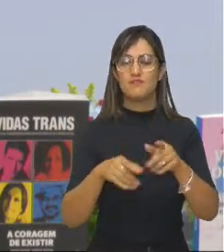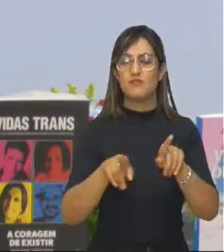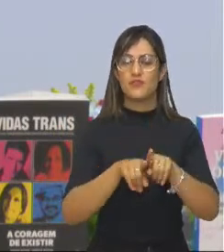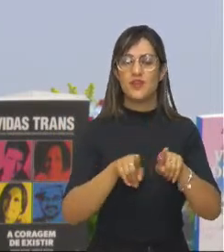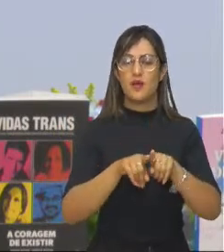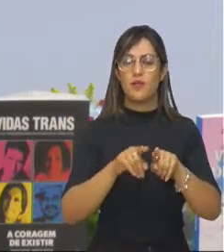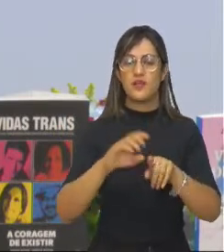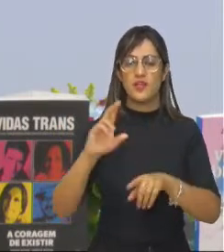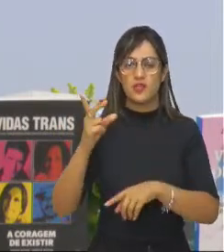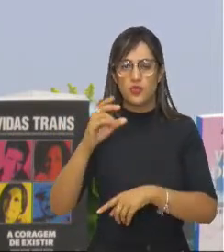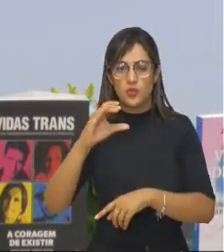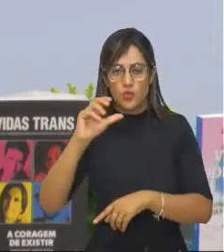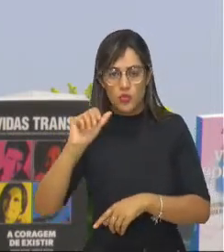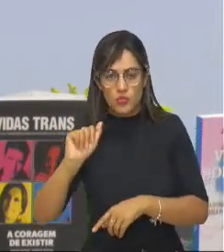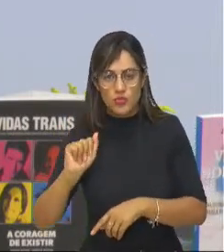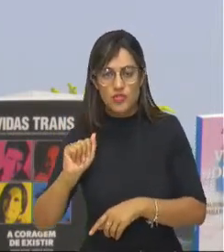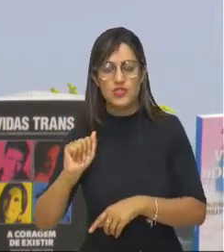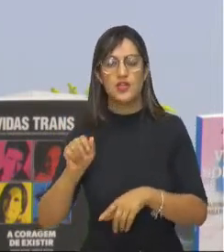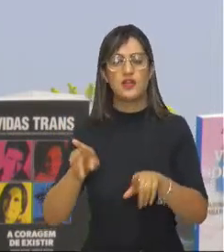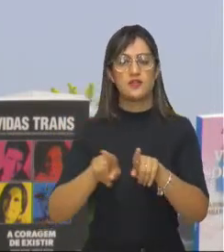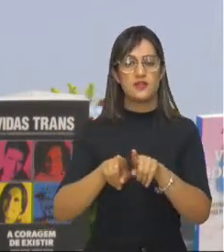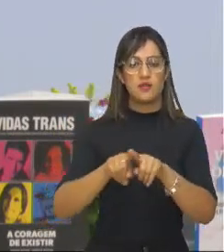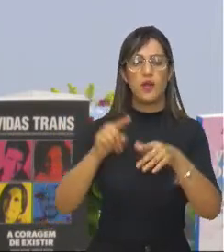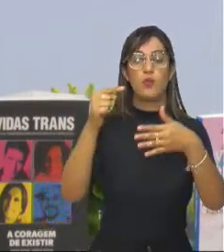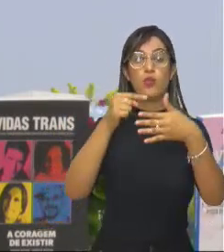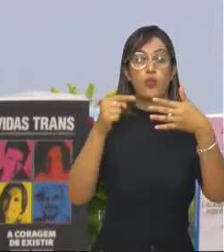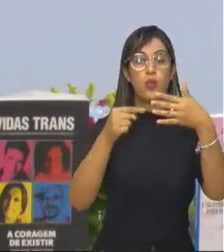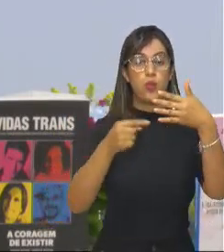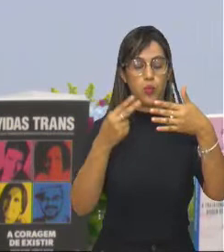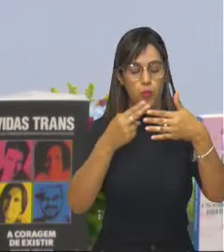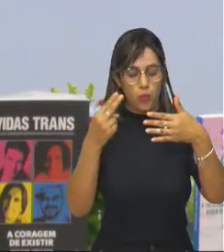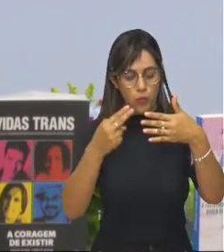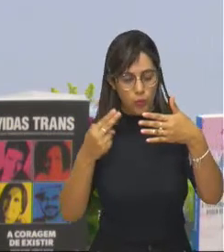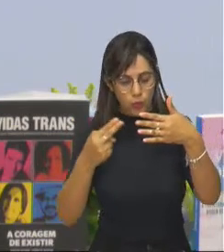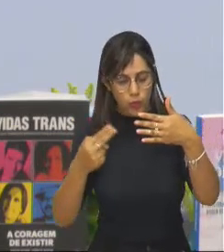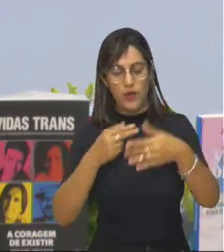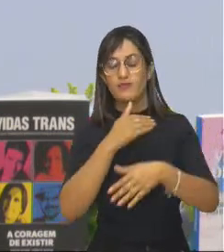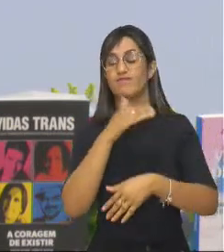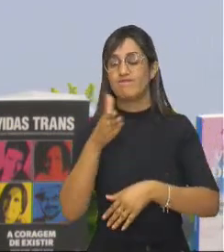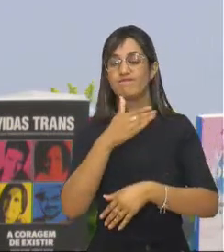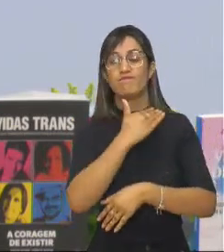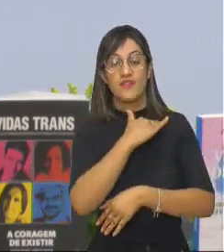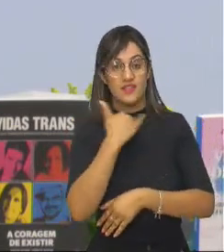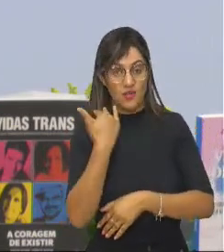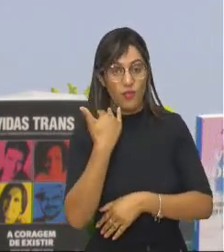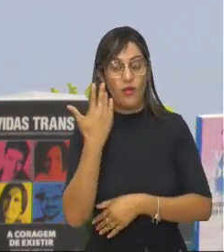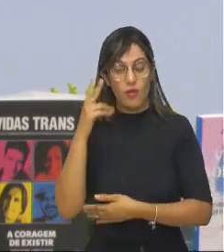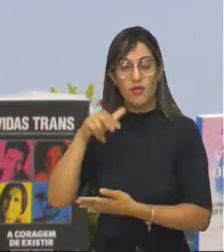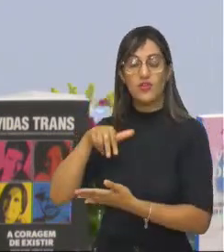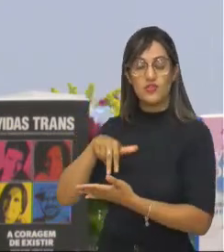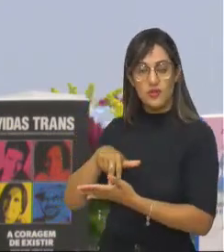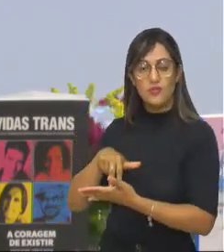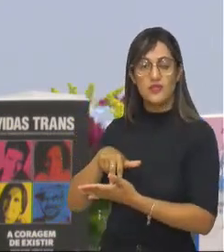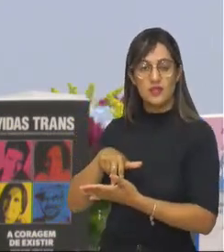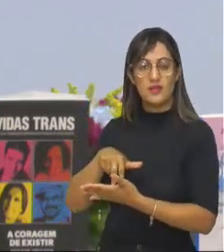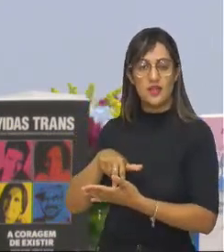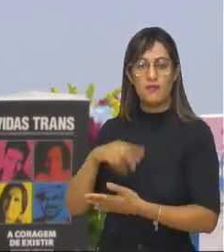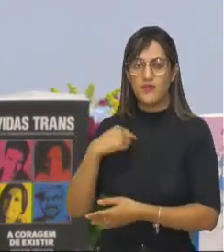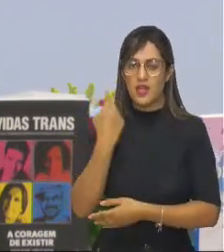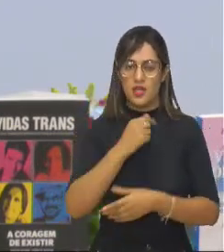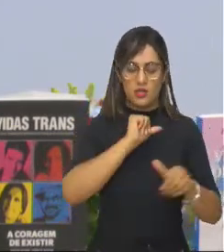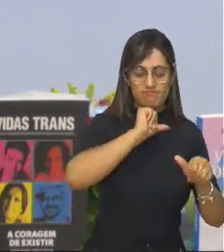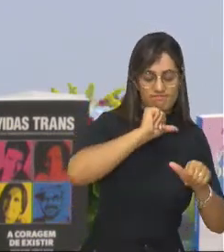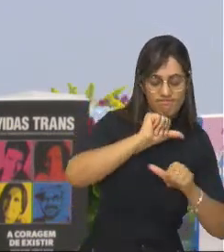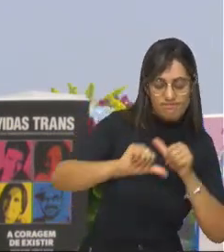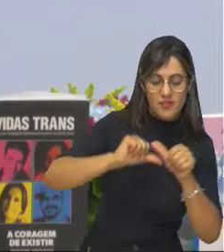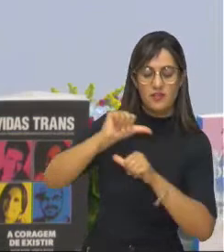Chicas Manicongos, Felipas de Souza, Tibiras, tantas, tantos que morreram para que a gente estivesse aqui e tantas que nós lutaremos para